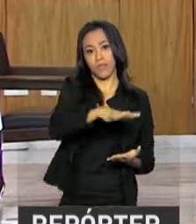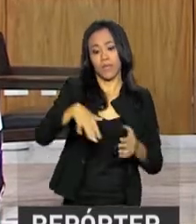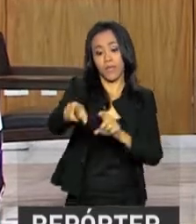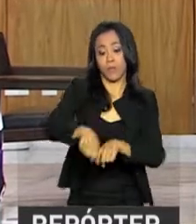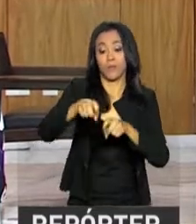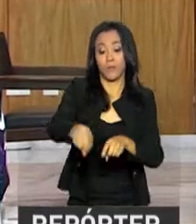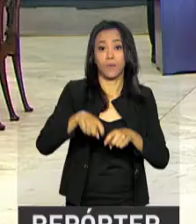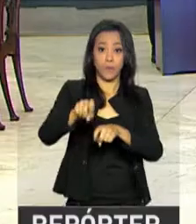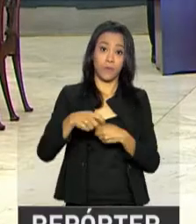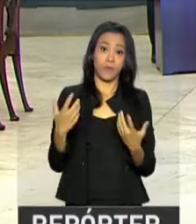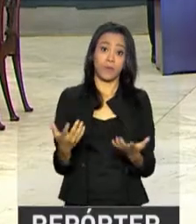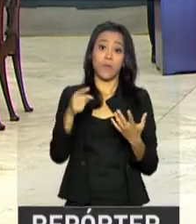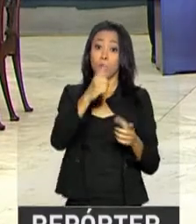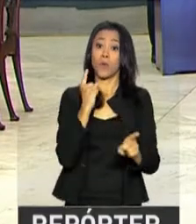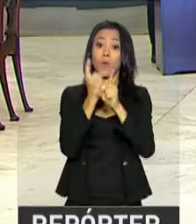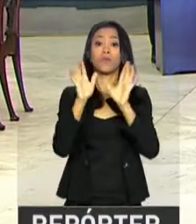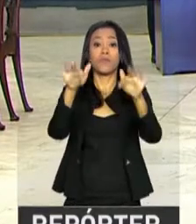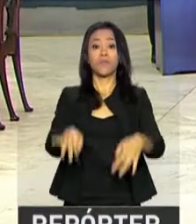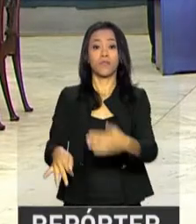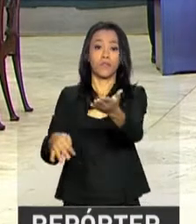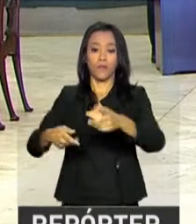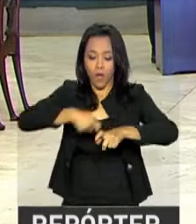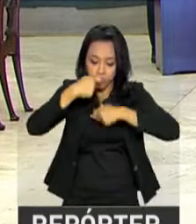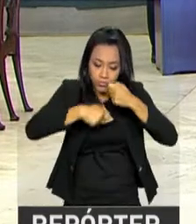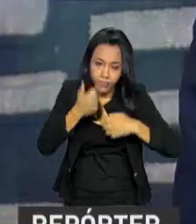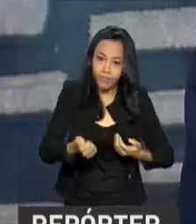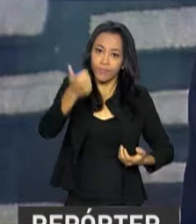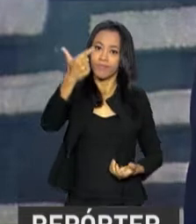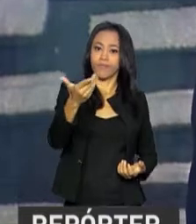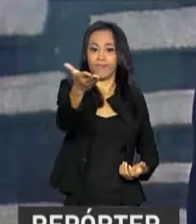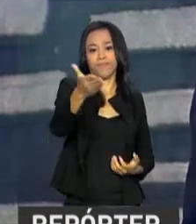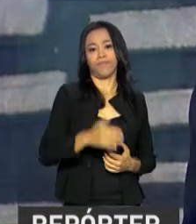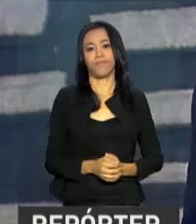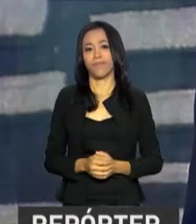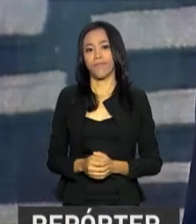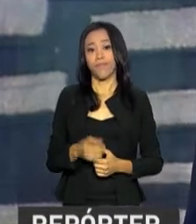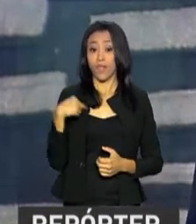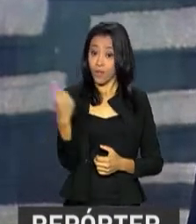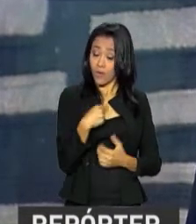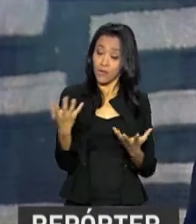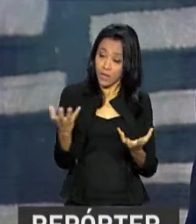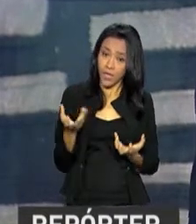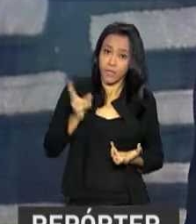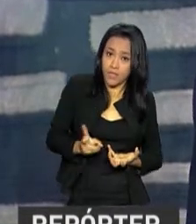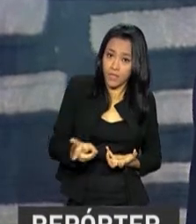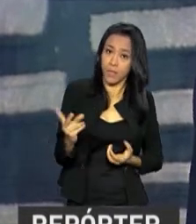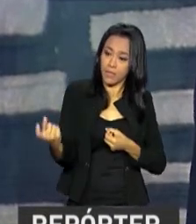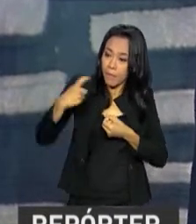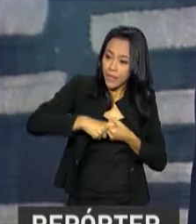colômbia o encontro terminou com um almoço no palácio do itamaraty nós queremos cada vez ser parceiros